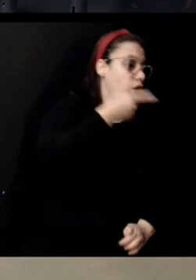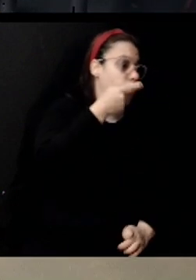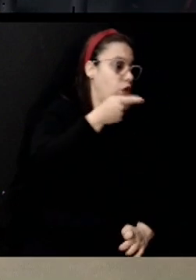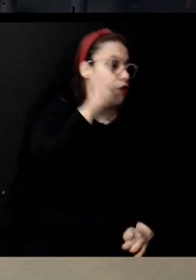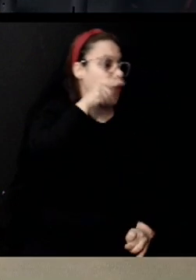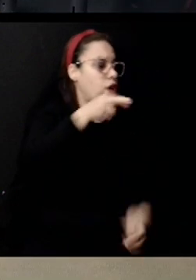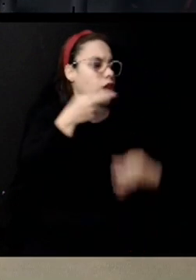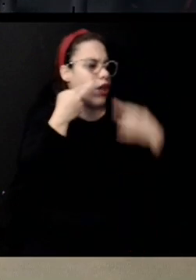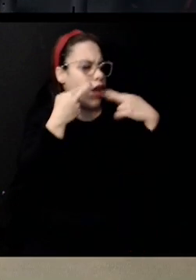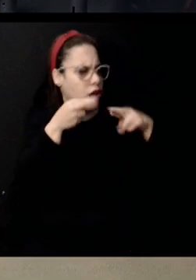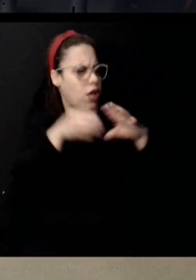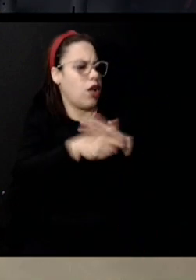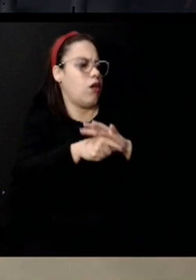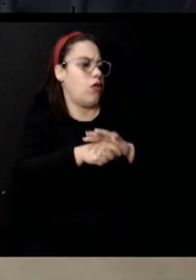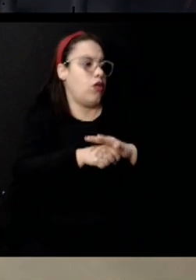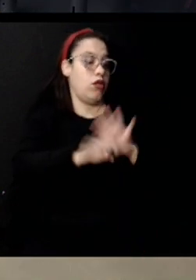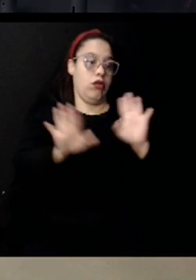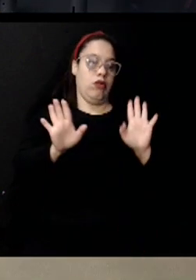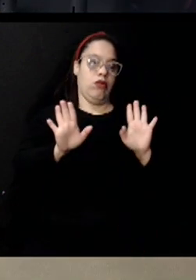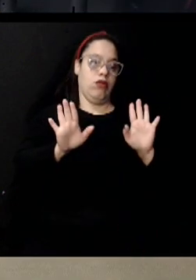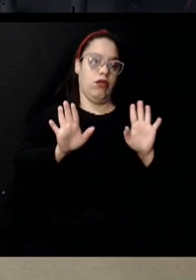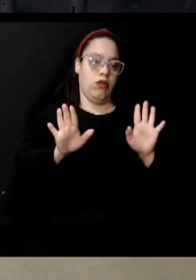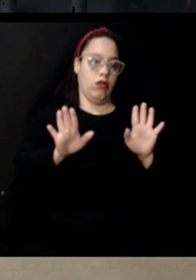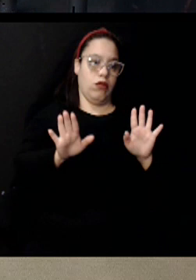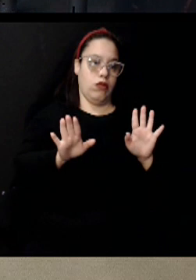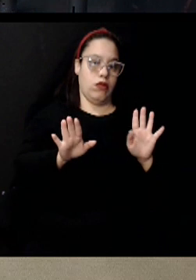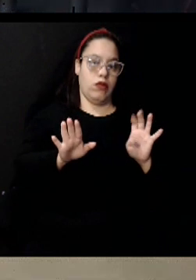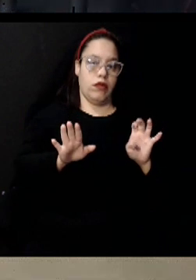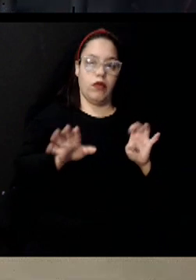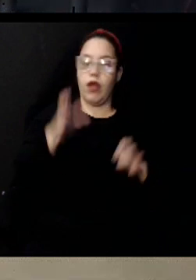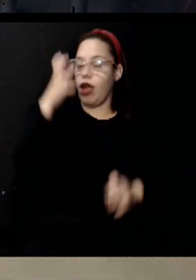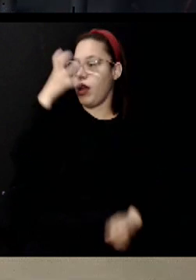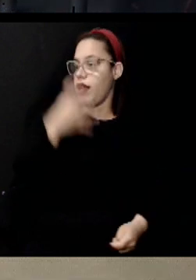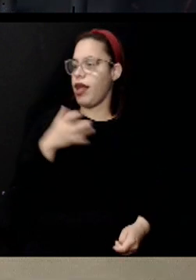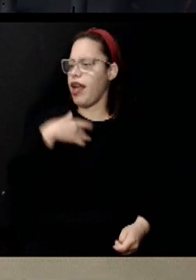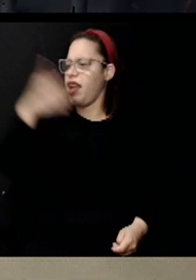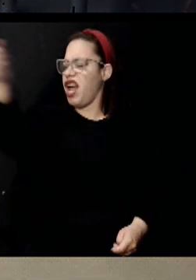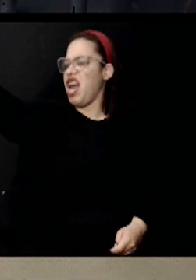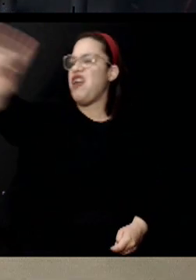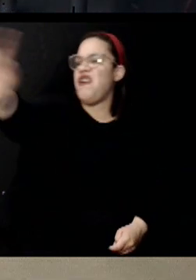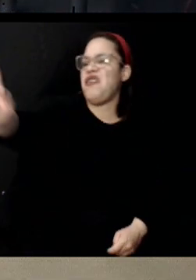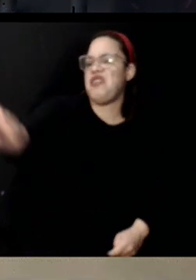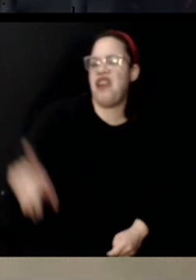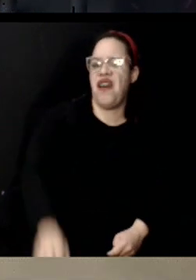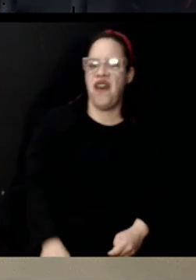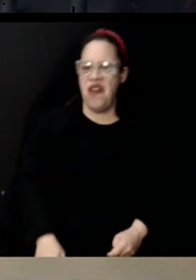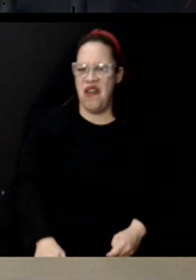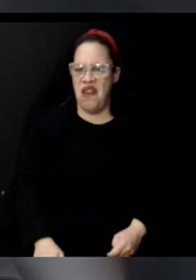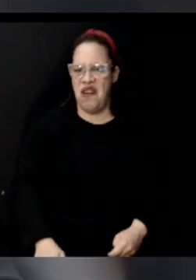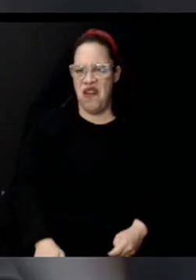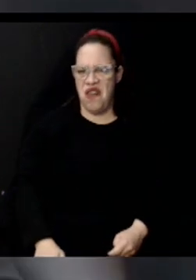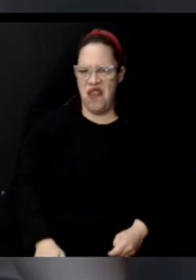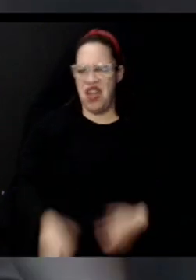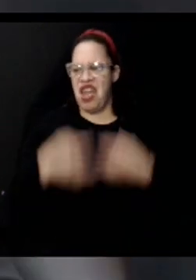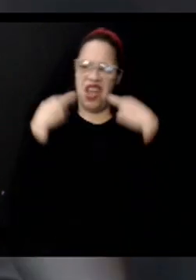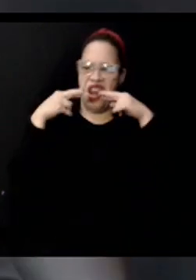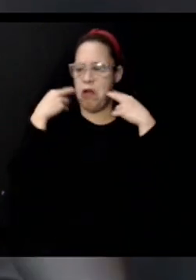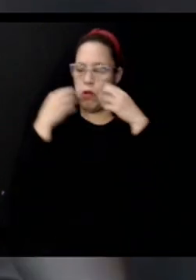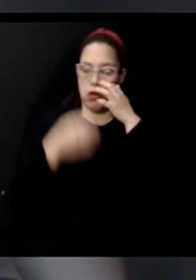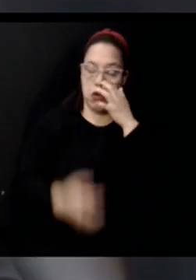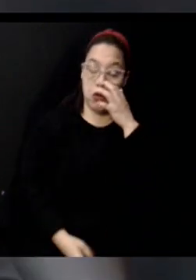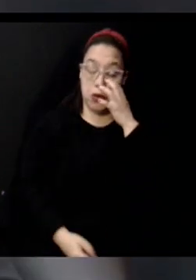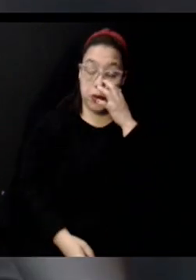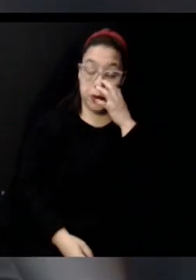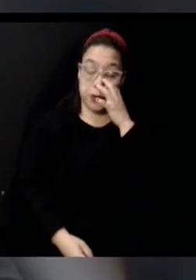demais", então, opa, Mas daí já fica bravo e fala: "Eu não estou reclamando". é. Mas é uma forma de você falar